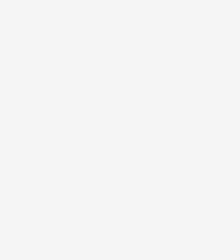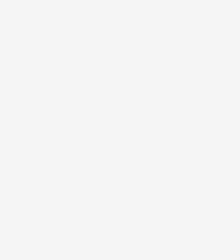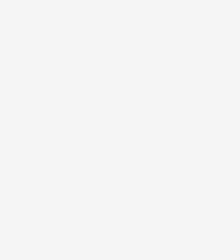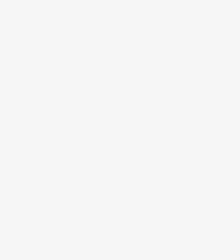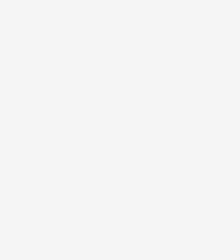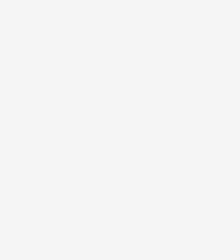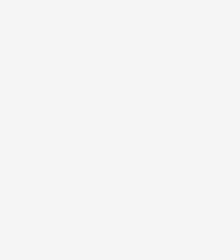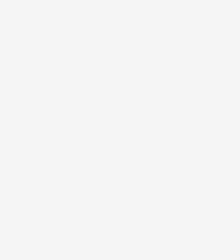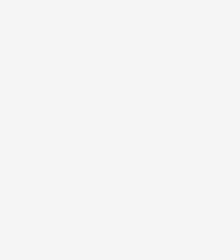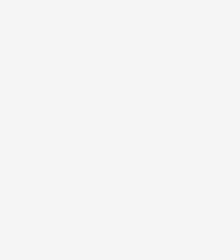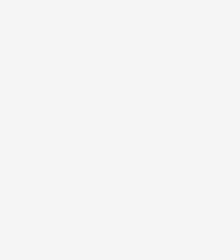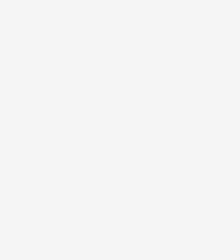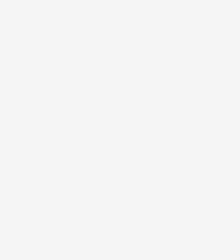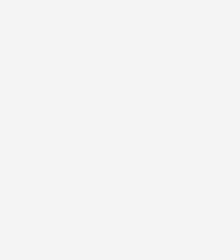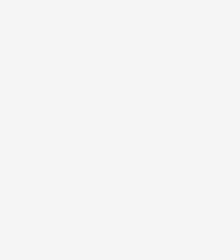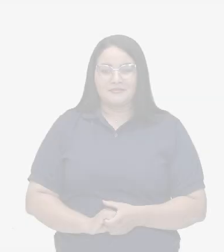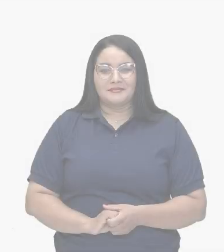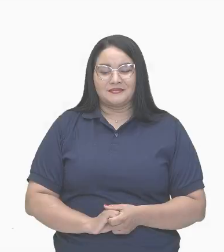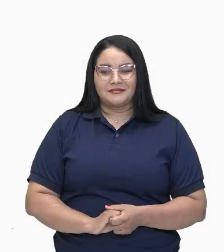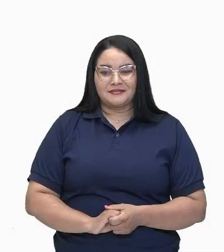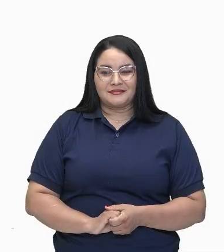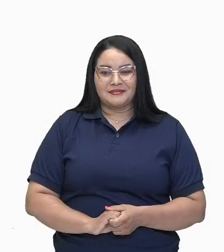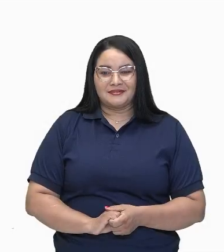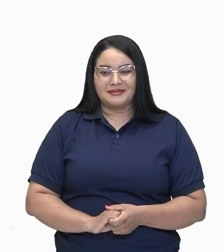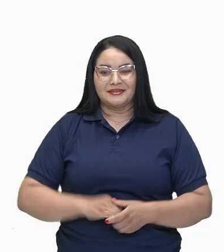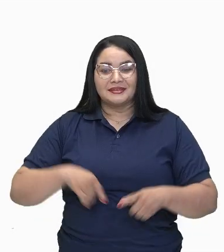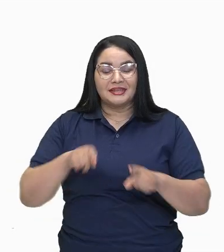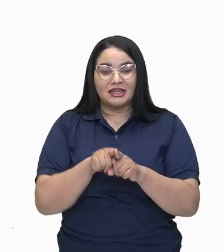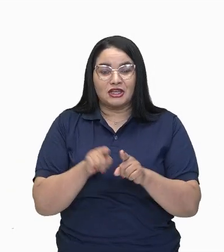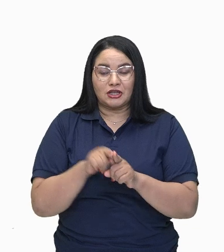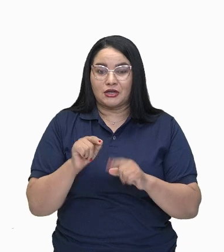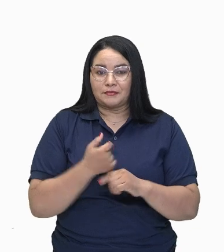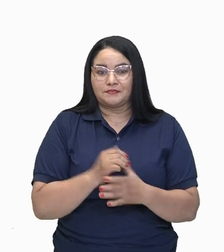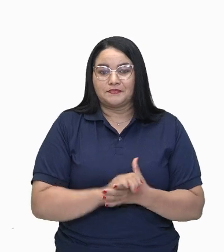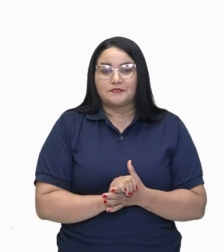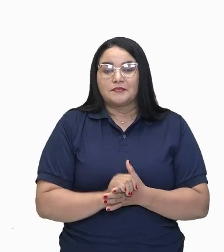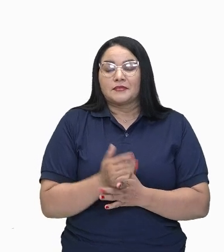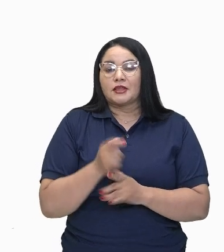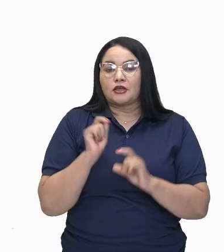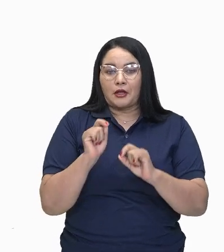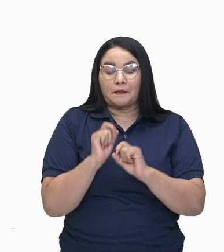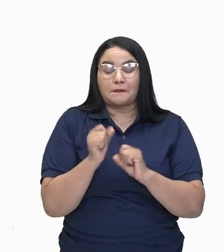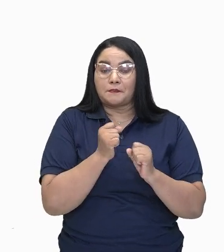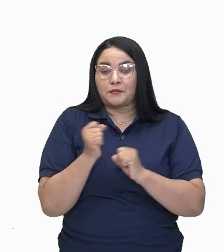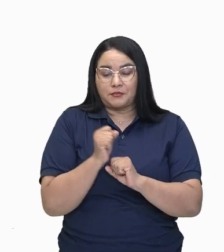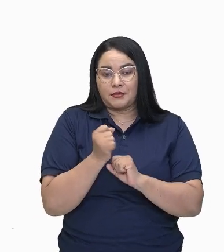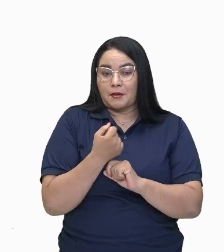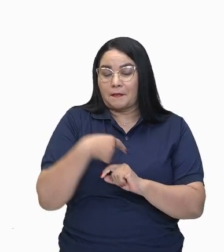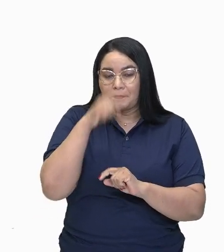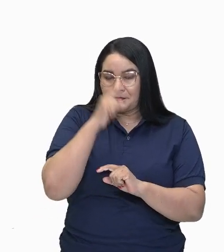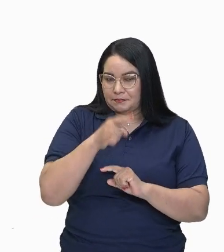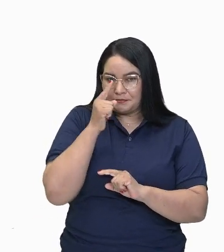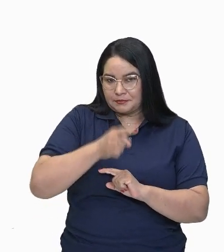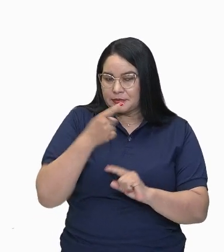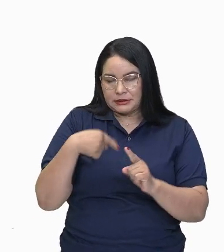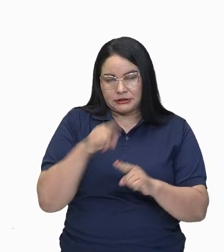estava alijada do poder de voto, né? Não podia votar. Então, só aqueles mesmo. Então,